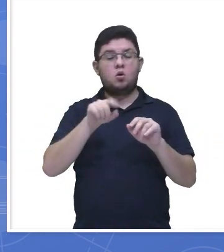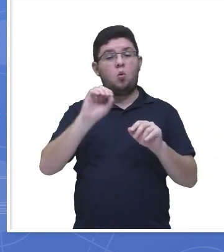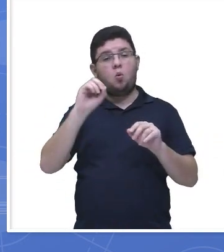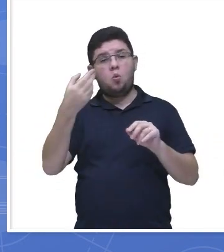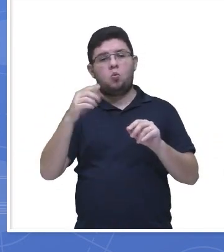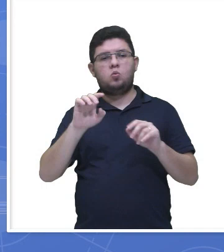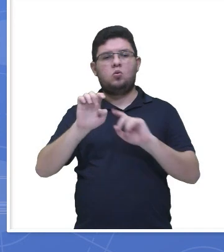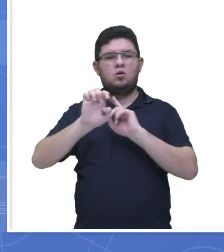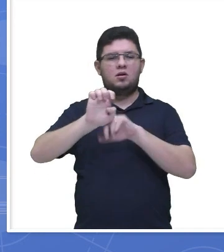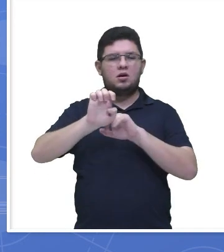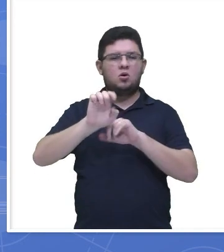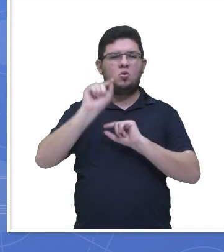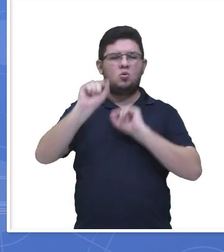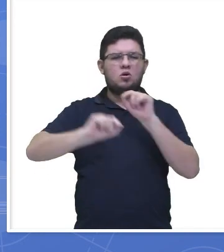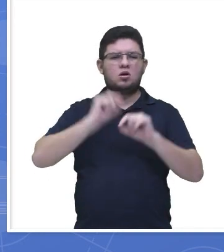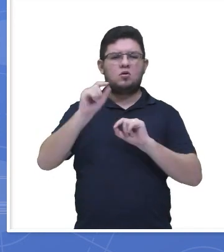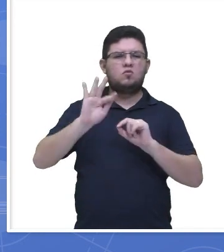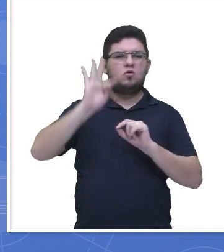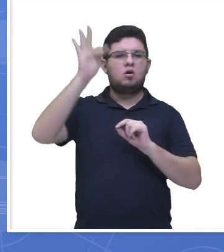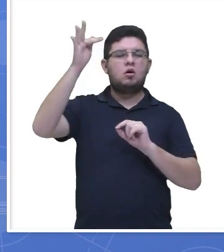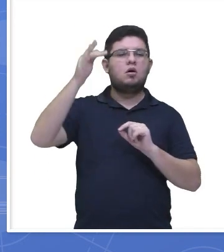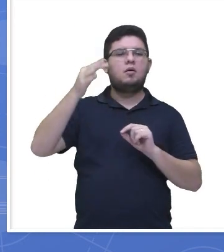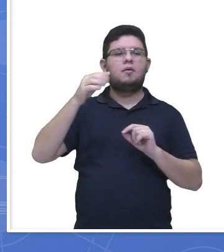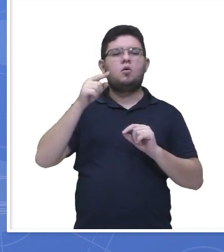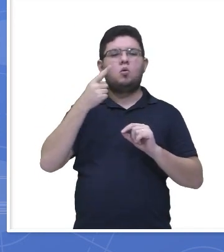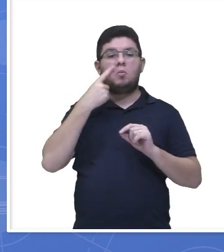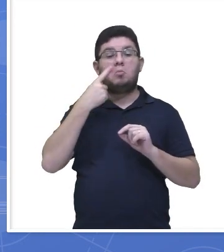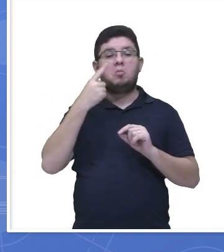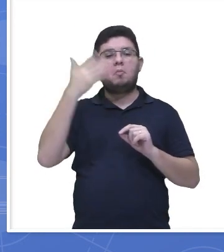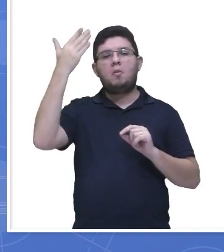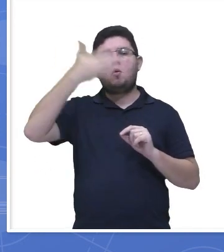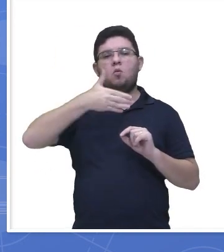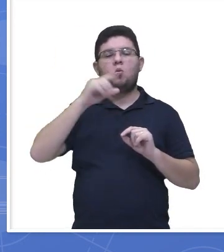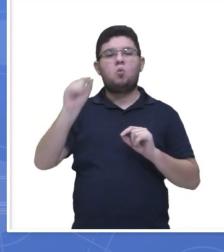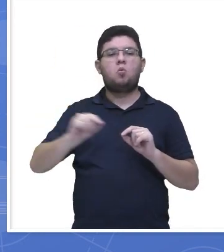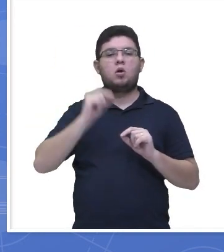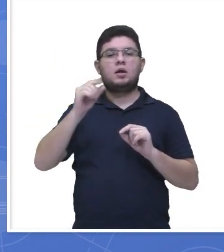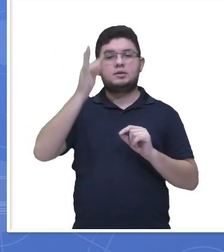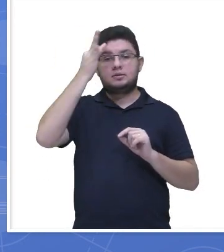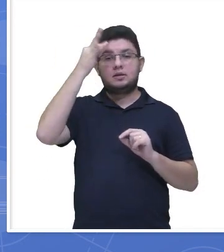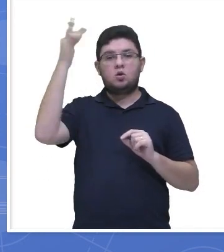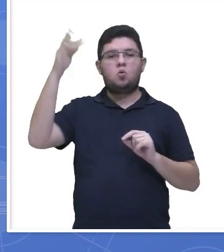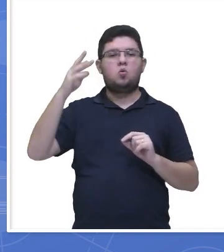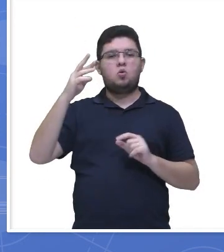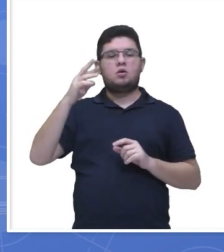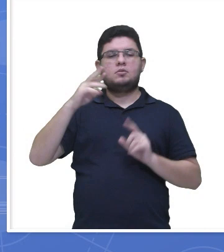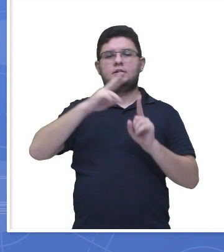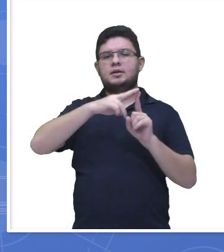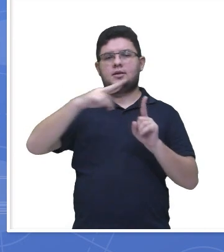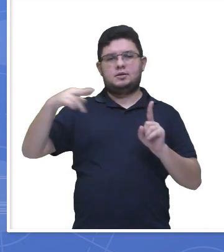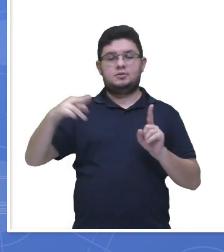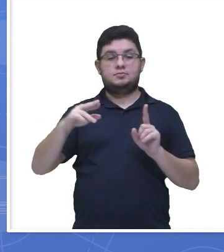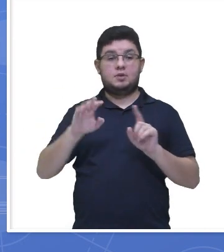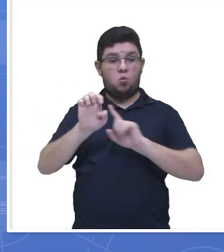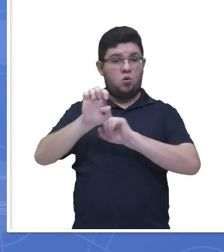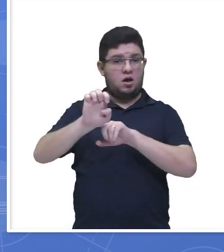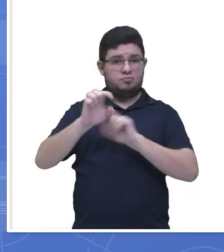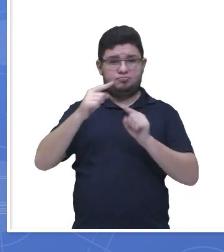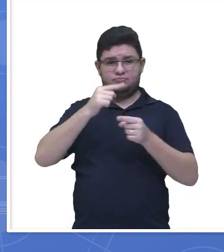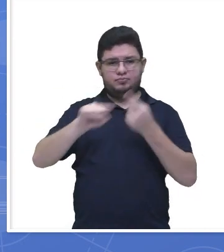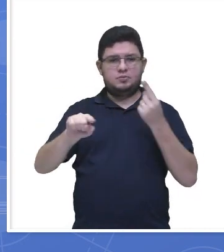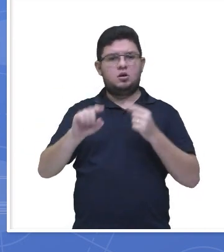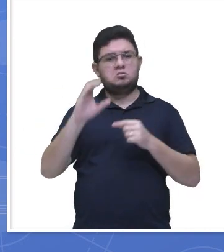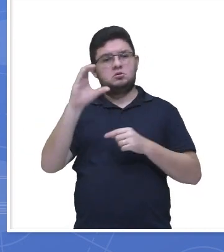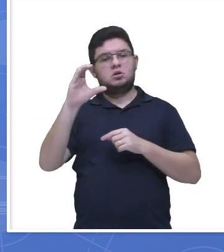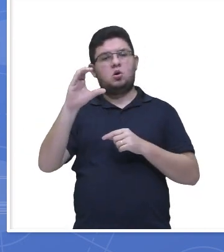teoria religiosa? Elimina também essa letra E. Então nós já eliminamos 3 letras aqui. É C ou D? C ou D?